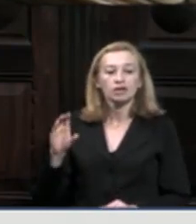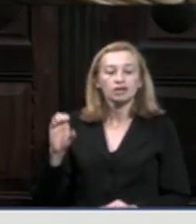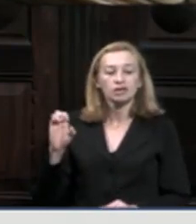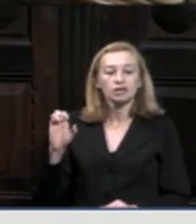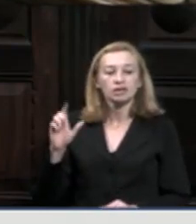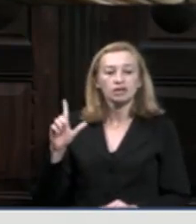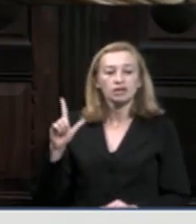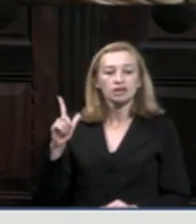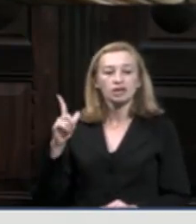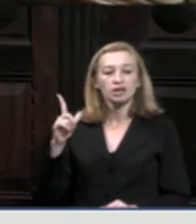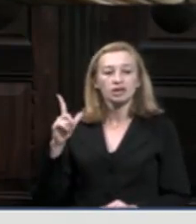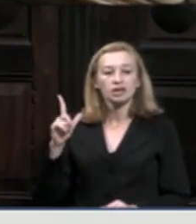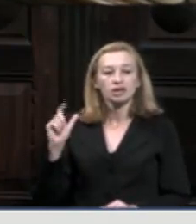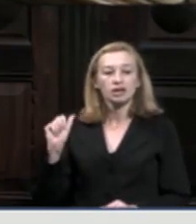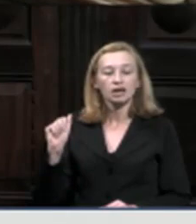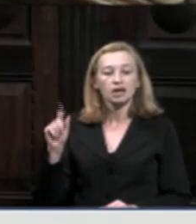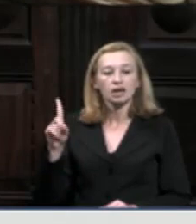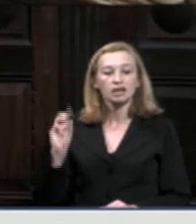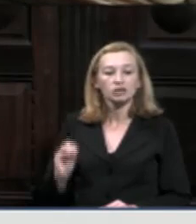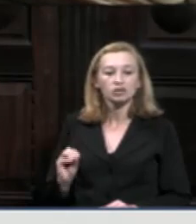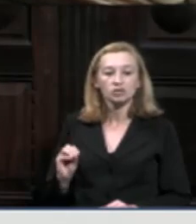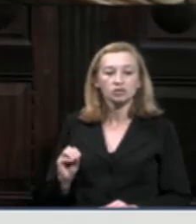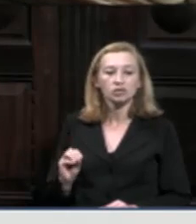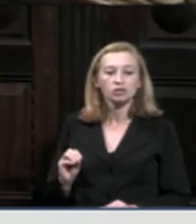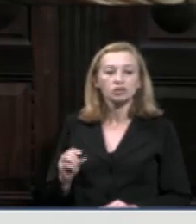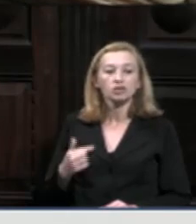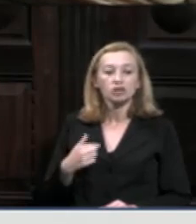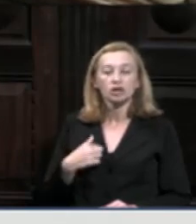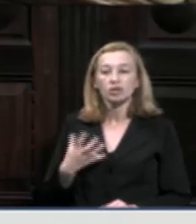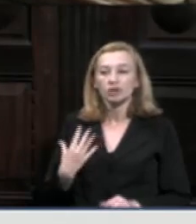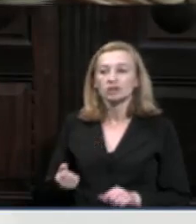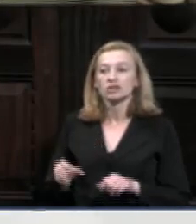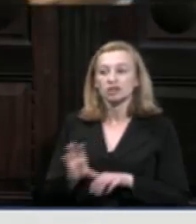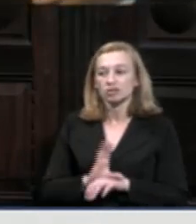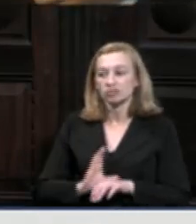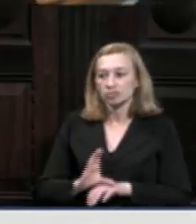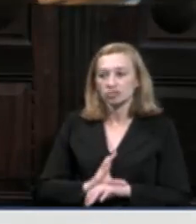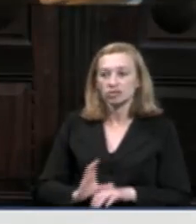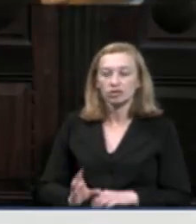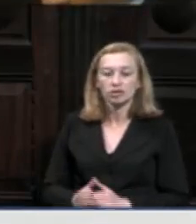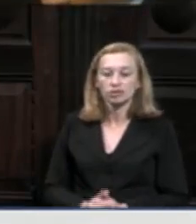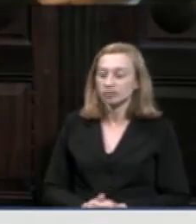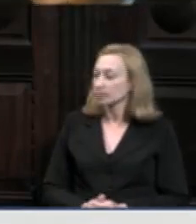contraria a Constituição. Meu parecer é pela constitucionalidade.